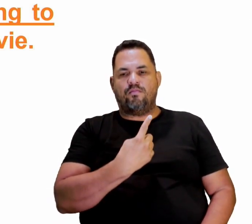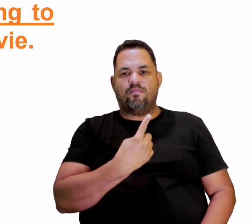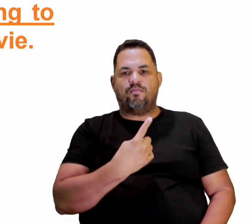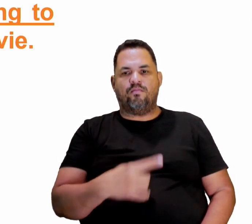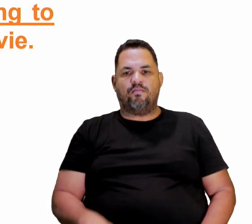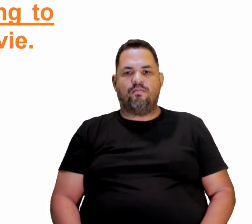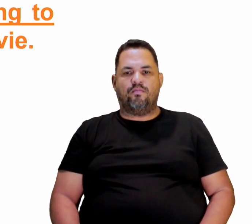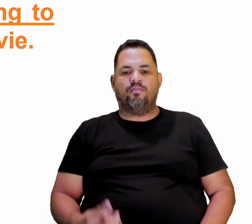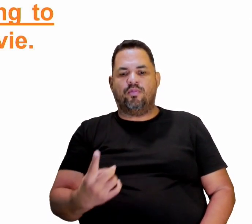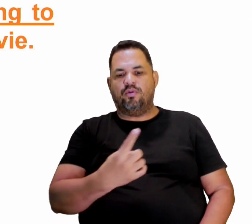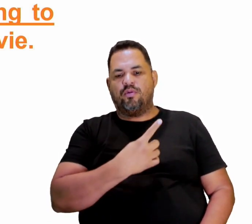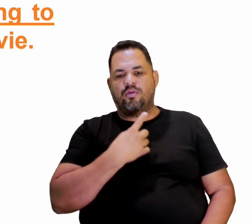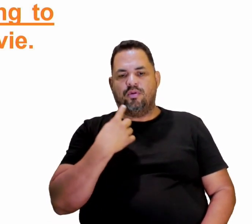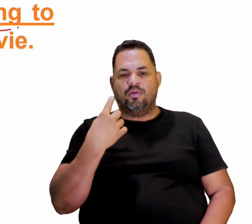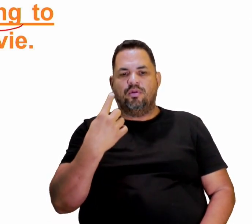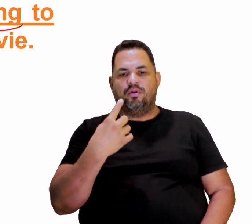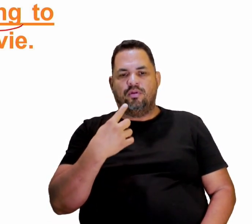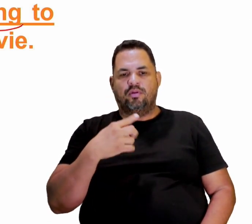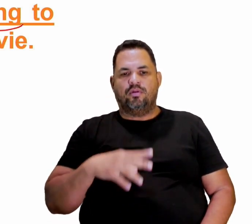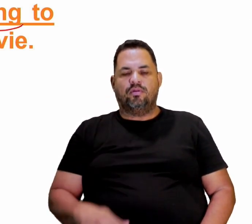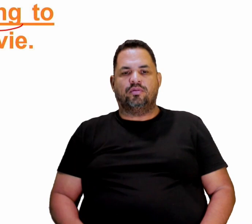nós vamos